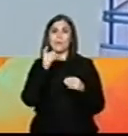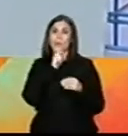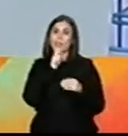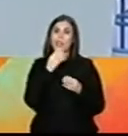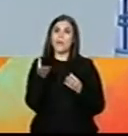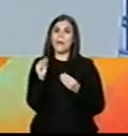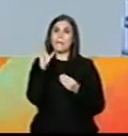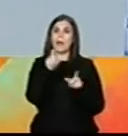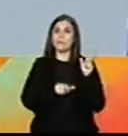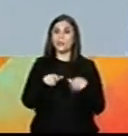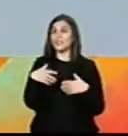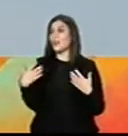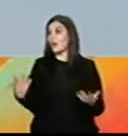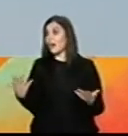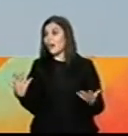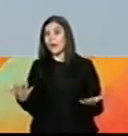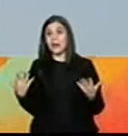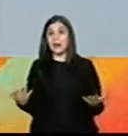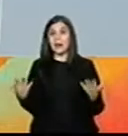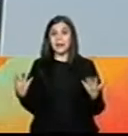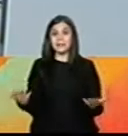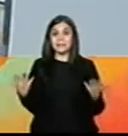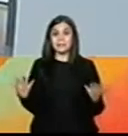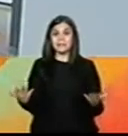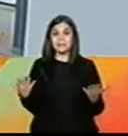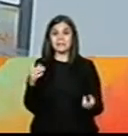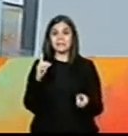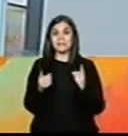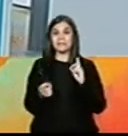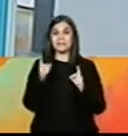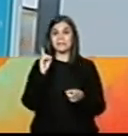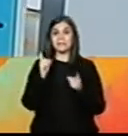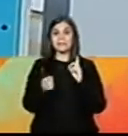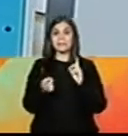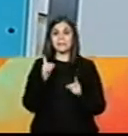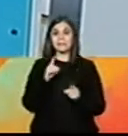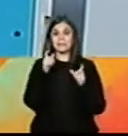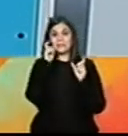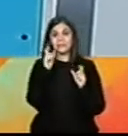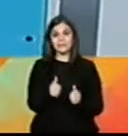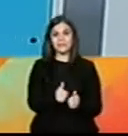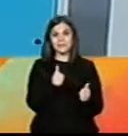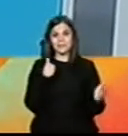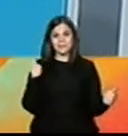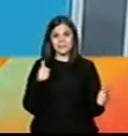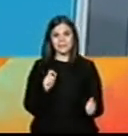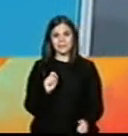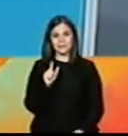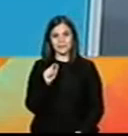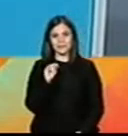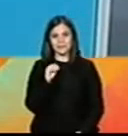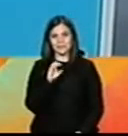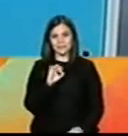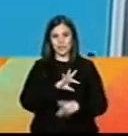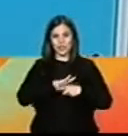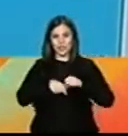disciplinado. Pronto, e agora? E, então, agora, e agora vamos neste tirar. Fogo mágico, controlado à distância por Ilício, o